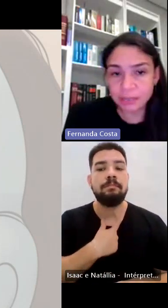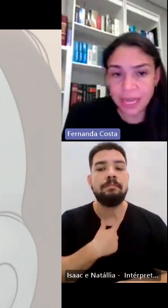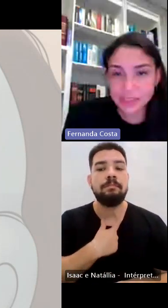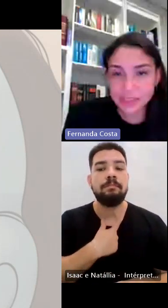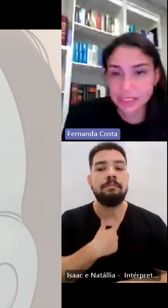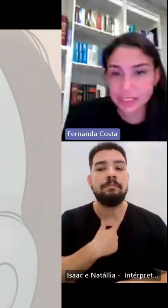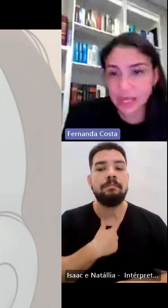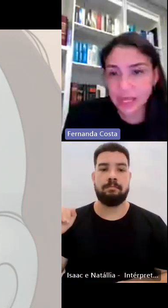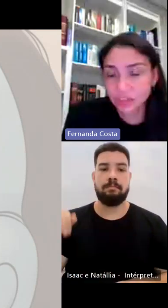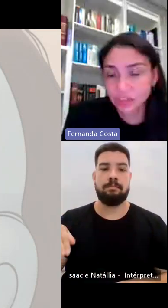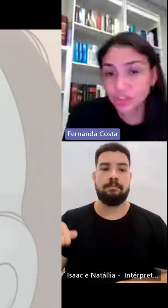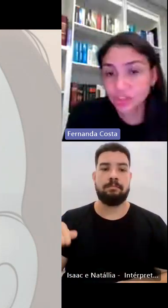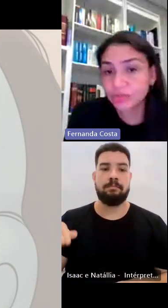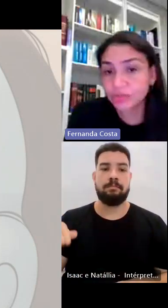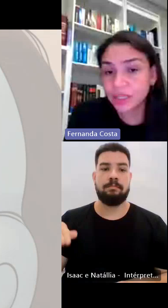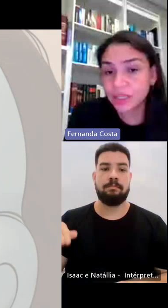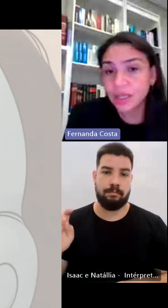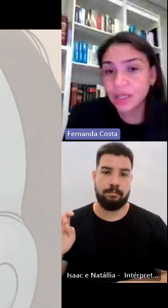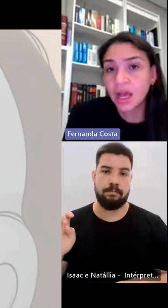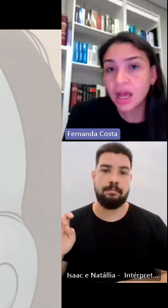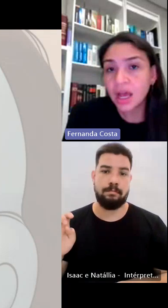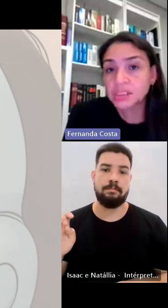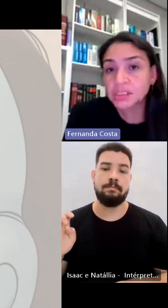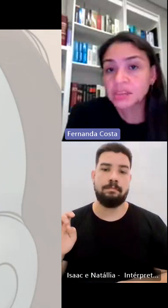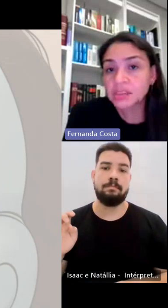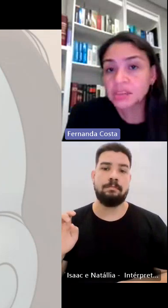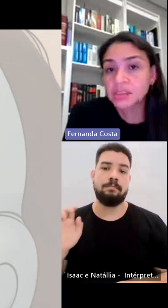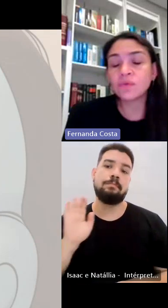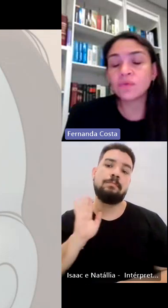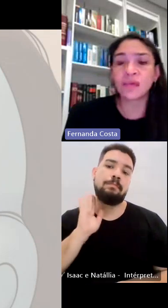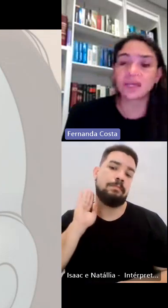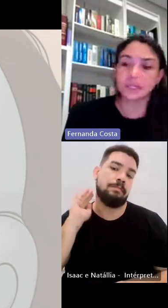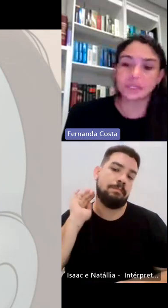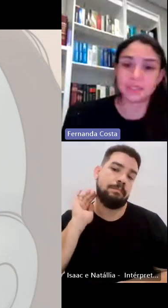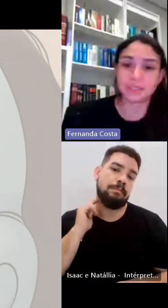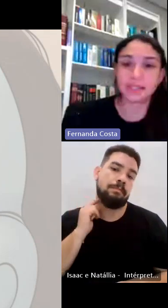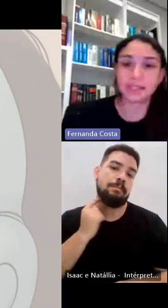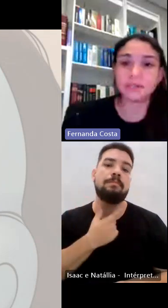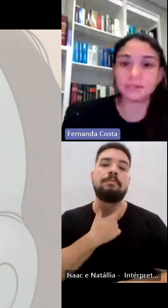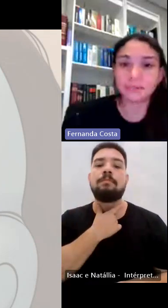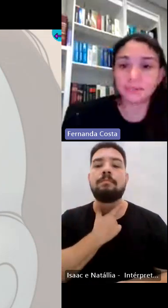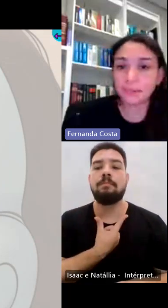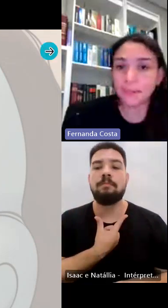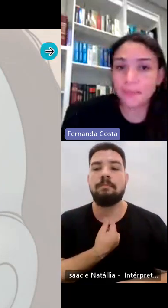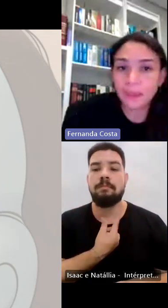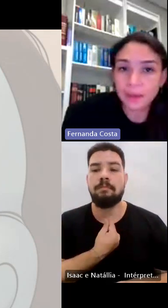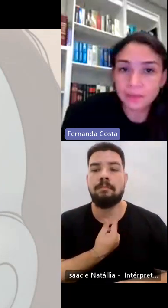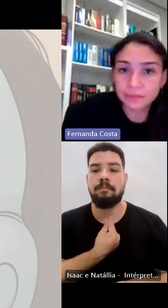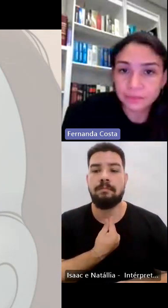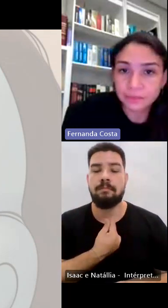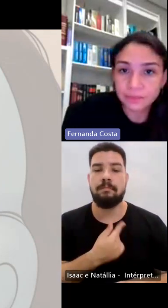a ampliação dessa laringe, a gente vê as cordas vocais, né?